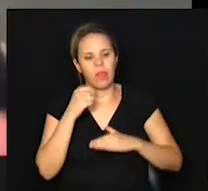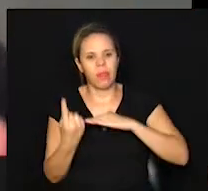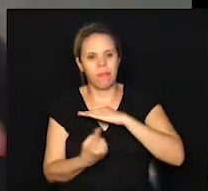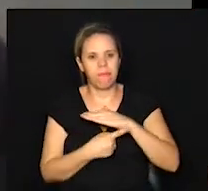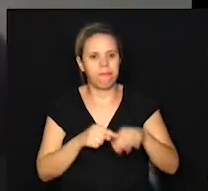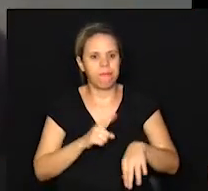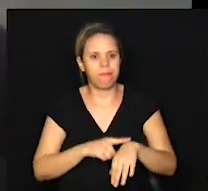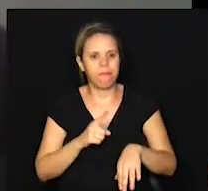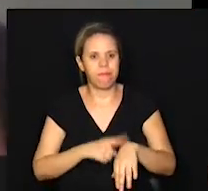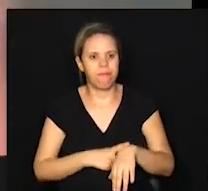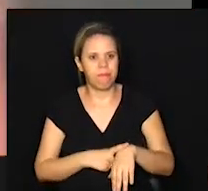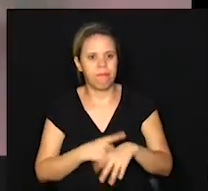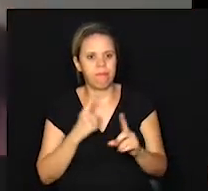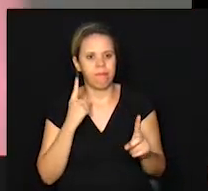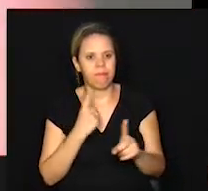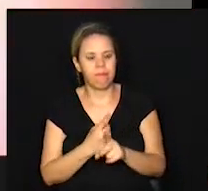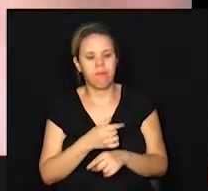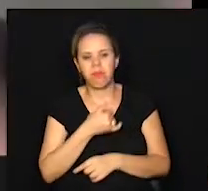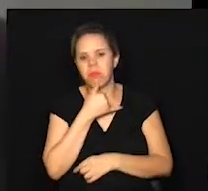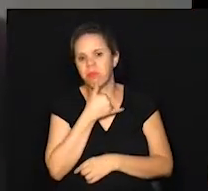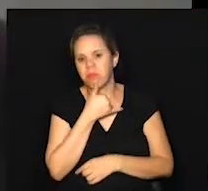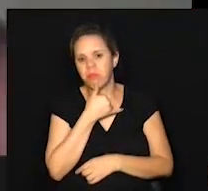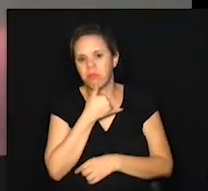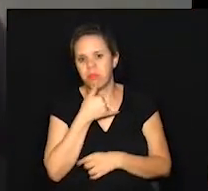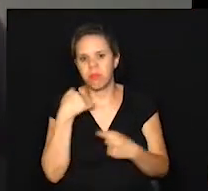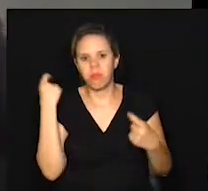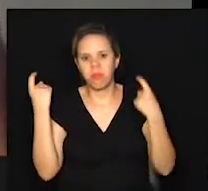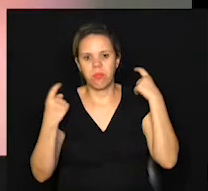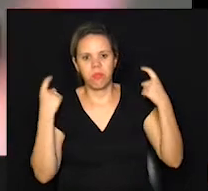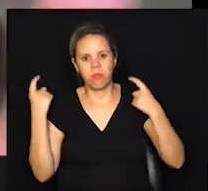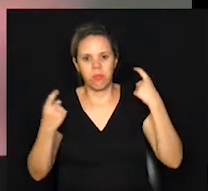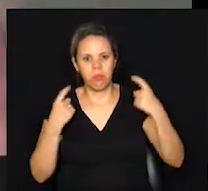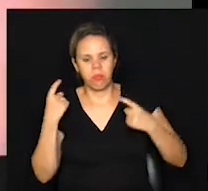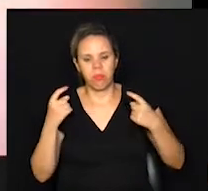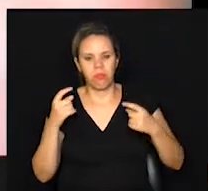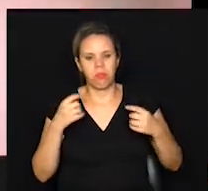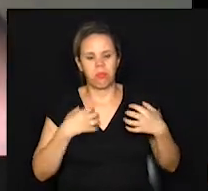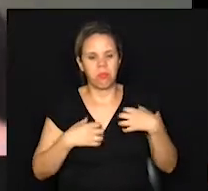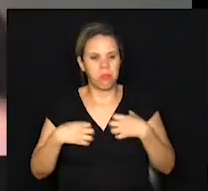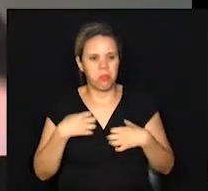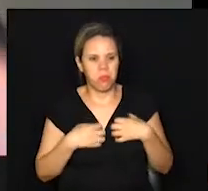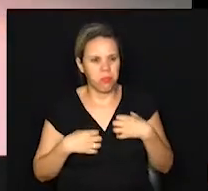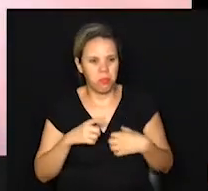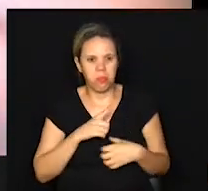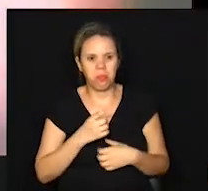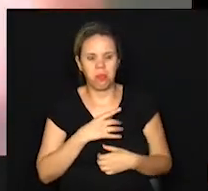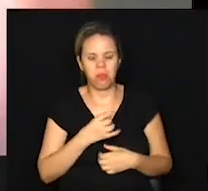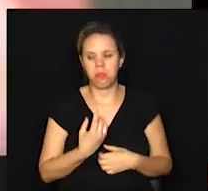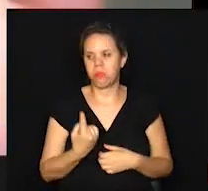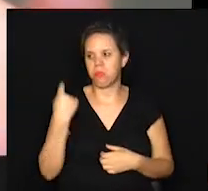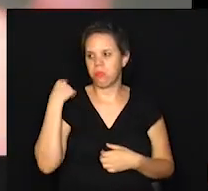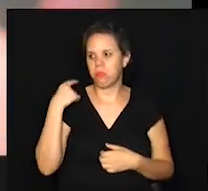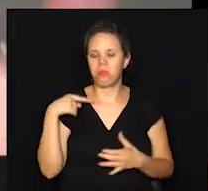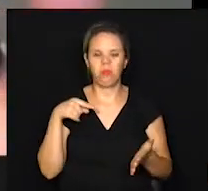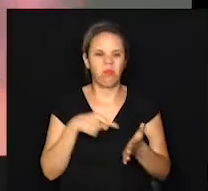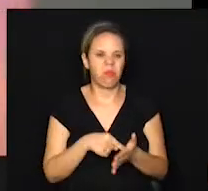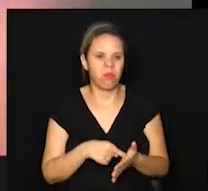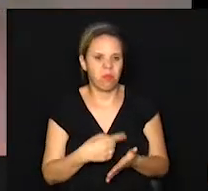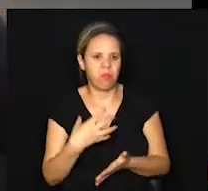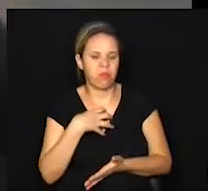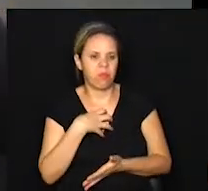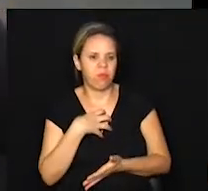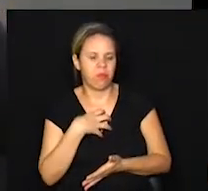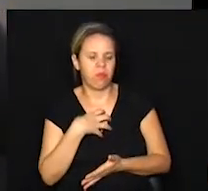se encontra profundamente triste, preocupada, receosa. Se ela, que já temia fazer essa denúncia, ela se sente